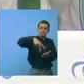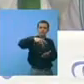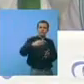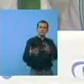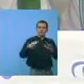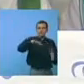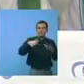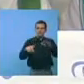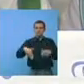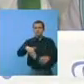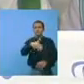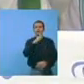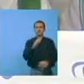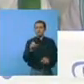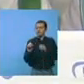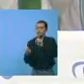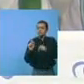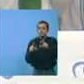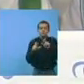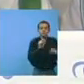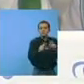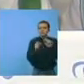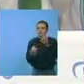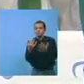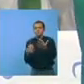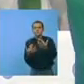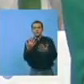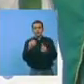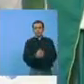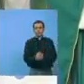deixa fofoca, deixa prostituição, deixa pornografia, por onde vai passando,